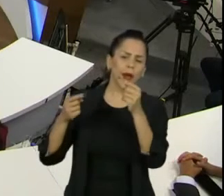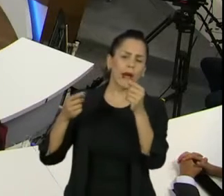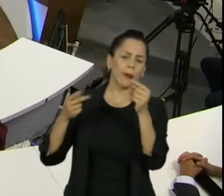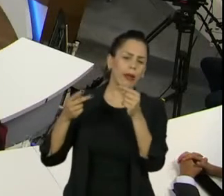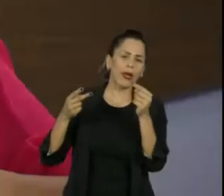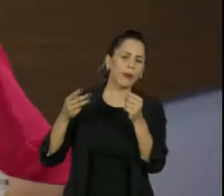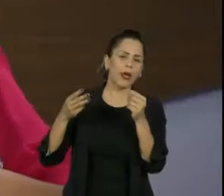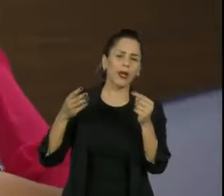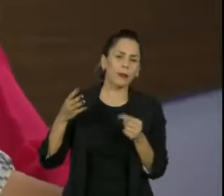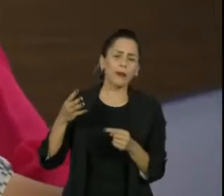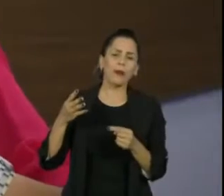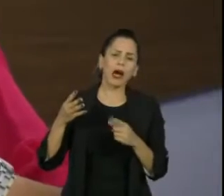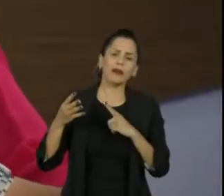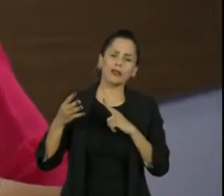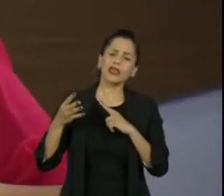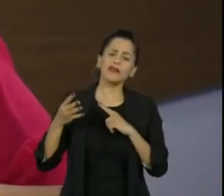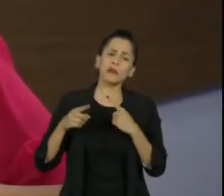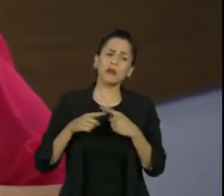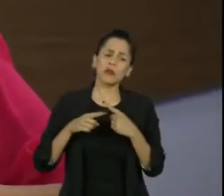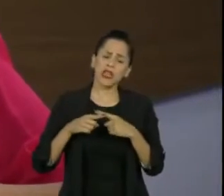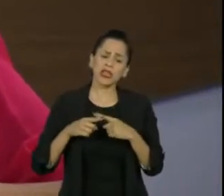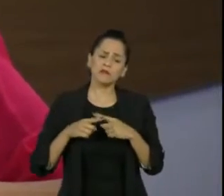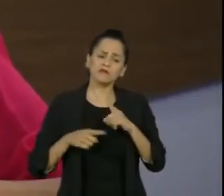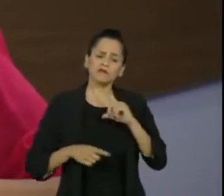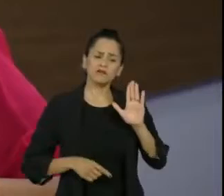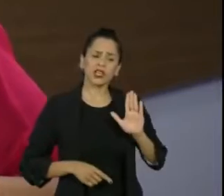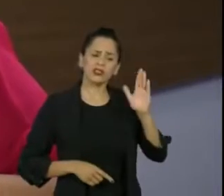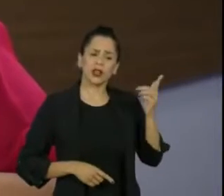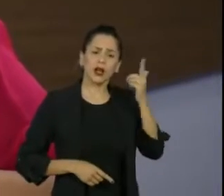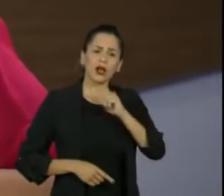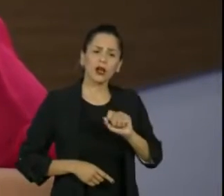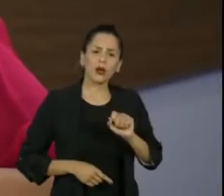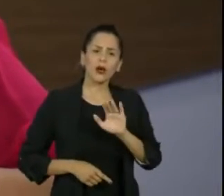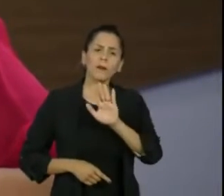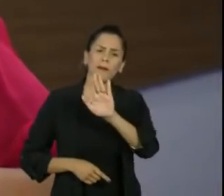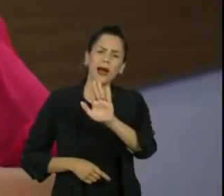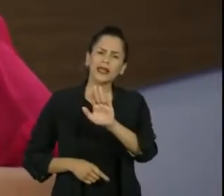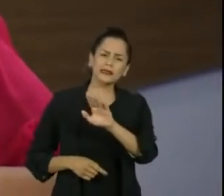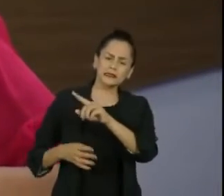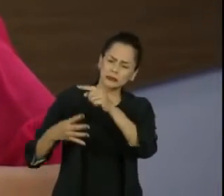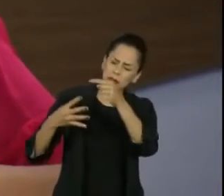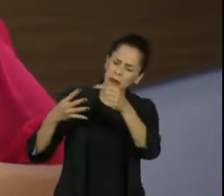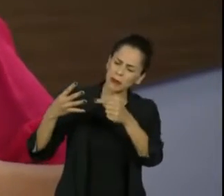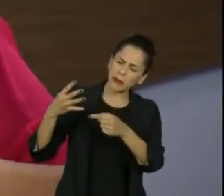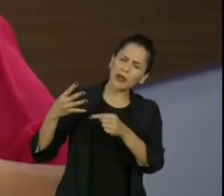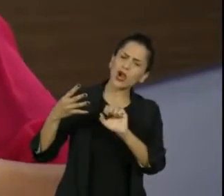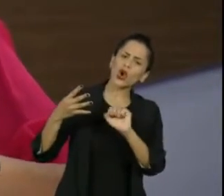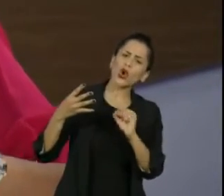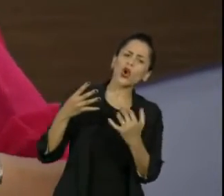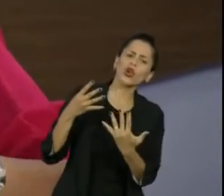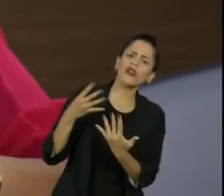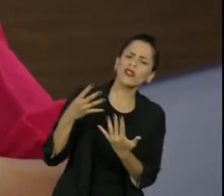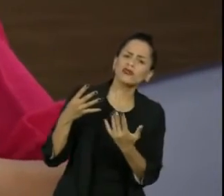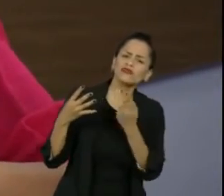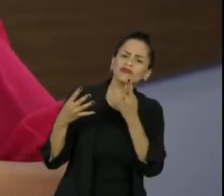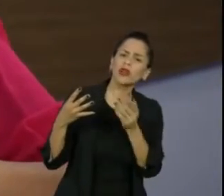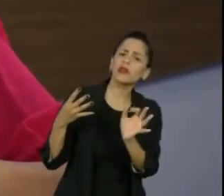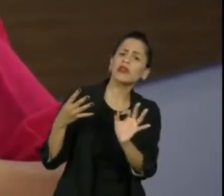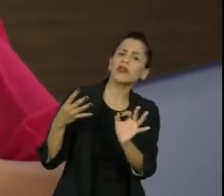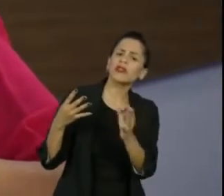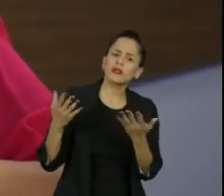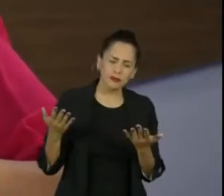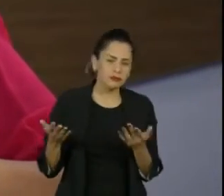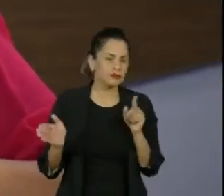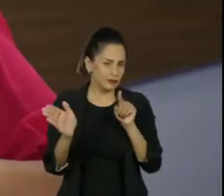sido reeleito, mas em nenhum momento o senhor falou o enfrentamento à pandemia em Belo Horizonte. Eu queria fazer duas perguntas